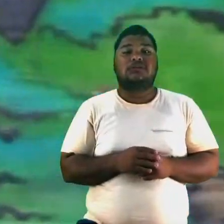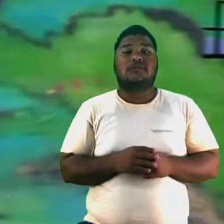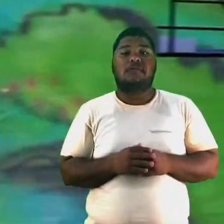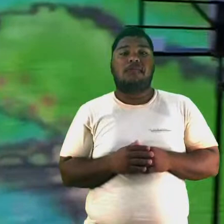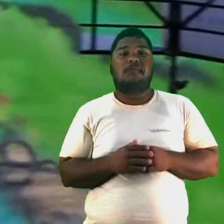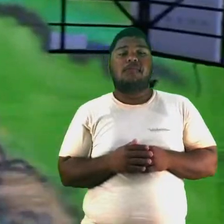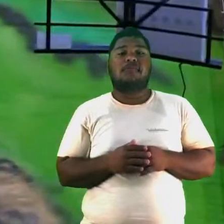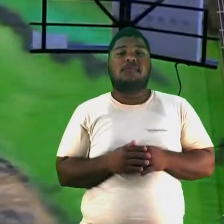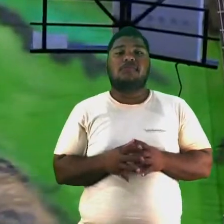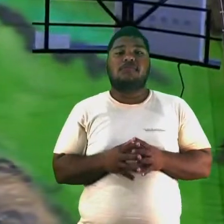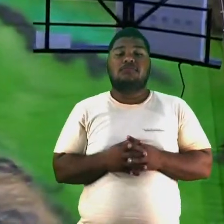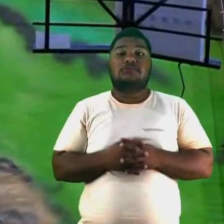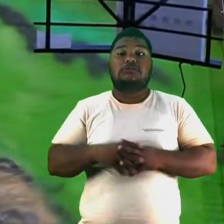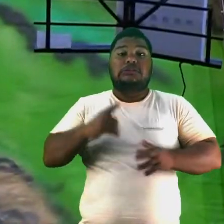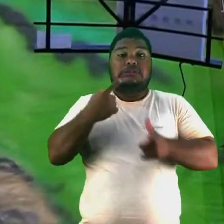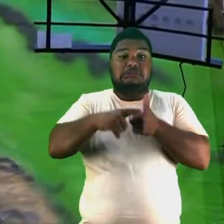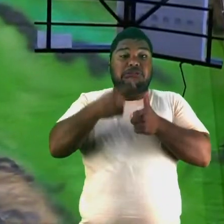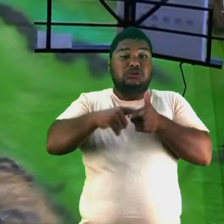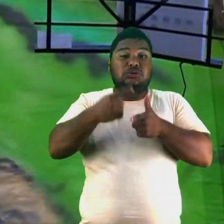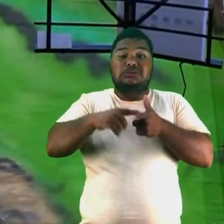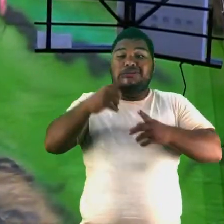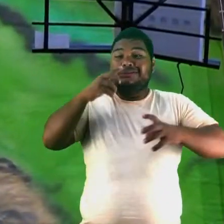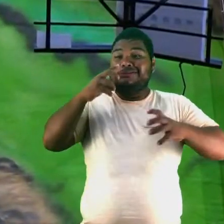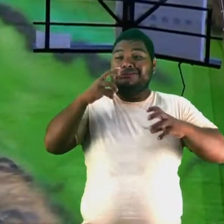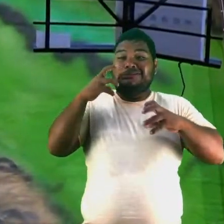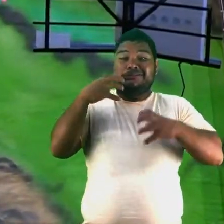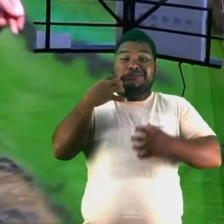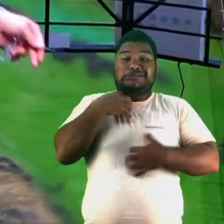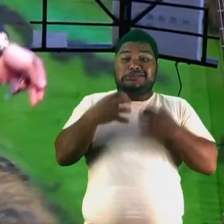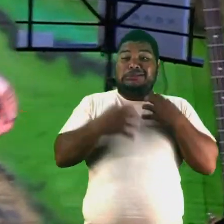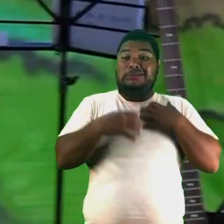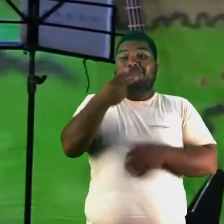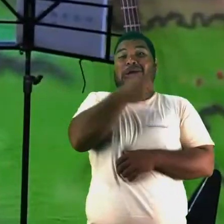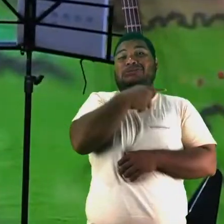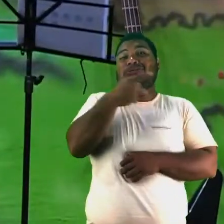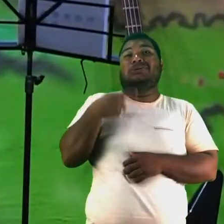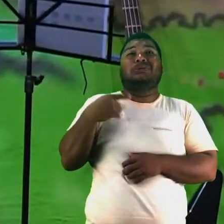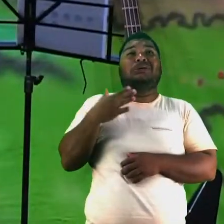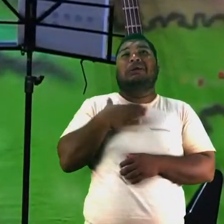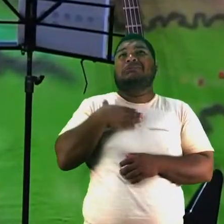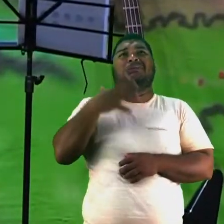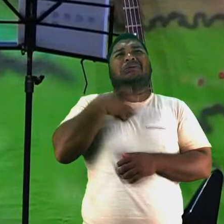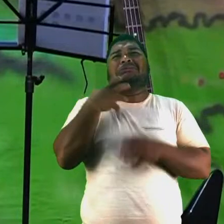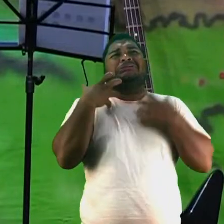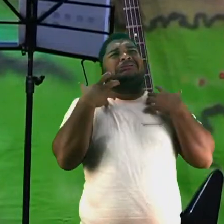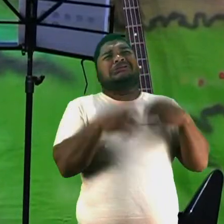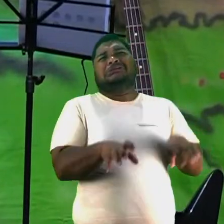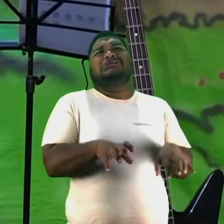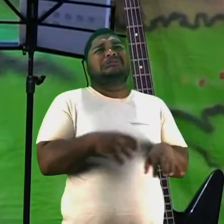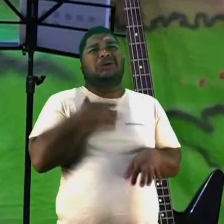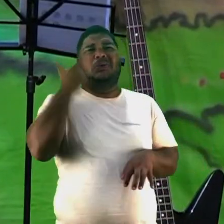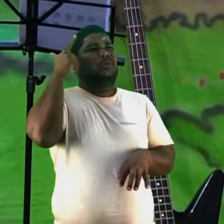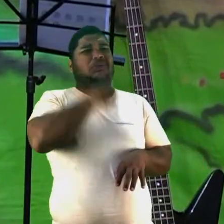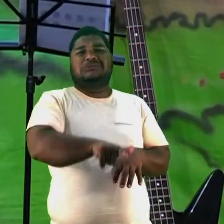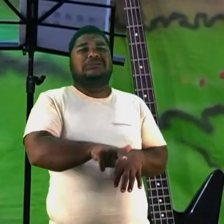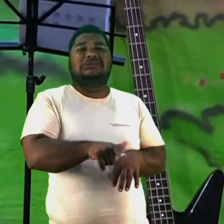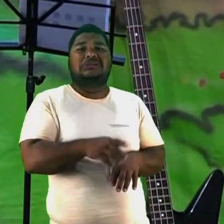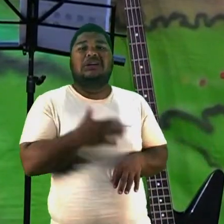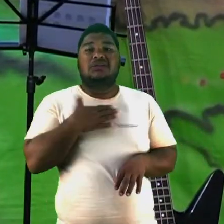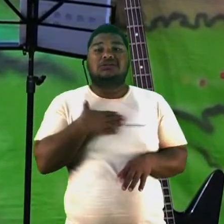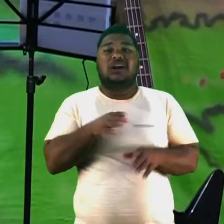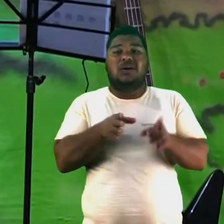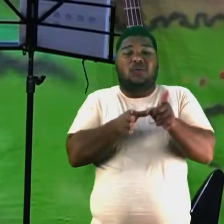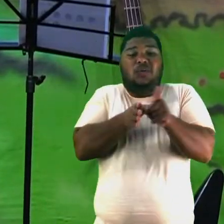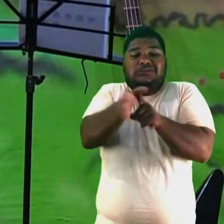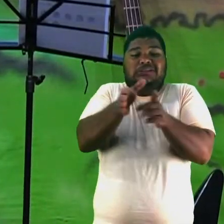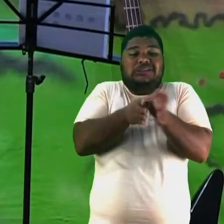descontroladas? E eu ouço cada coisa às vezes: pastor, eu não consigo. Eu já aconselhei tanta gente.